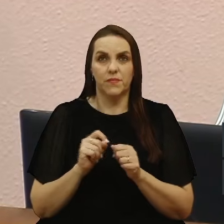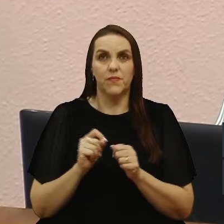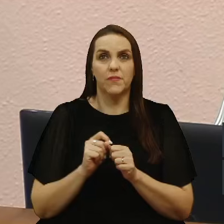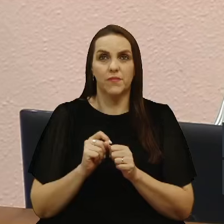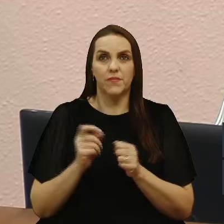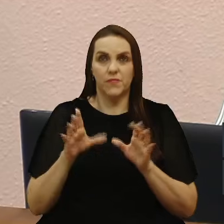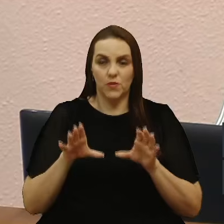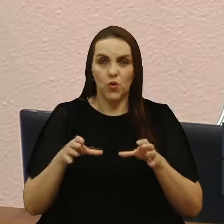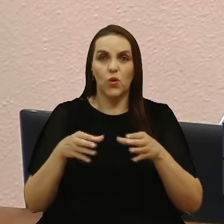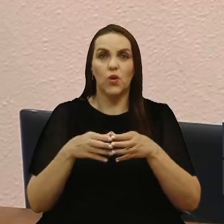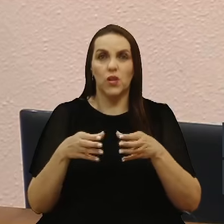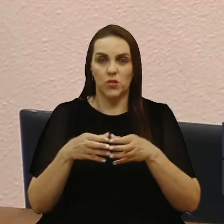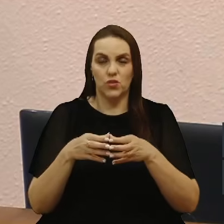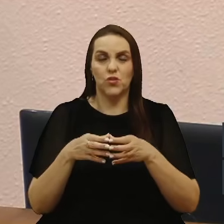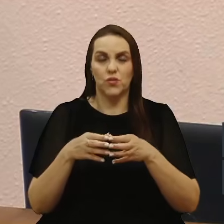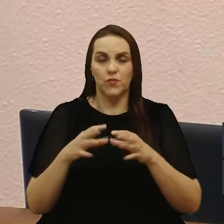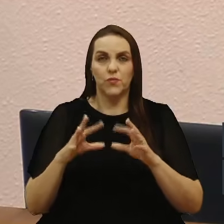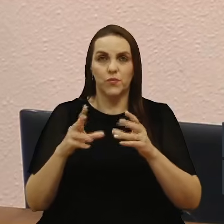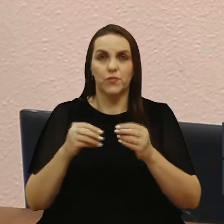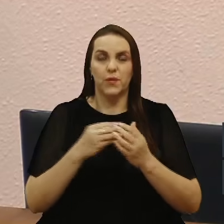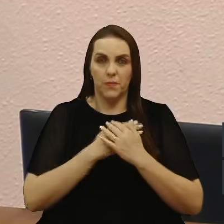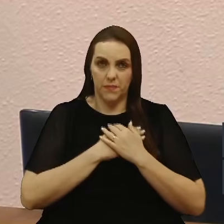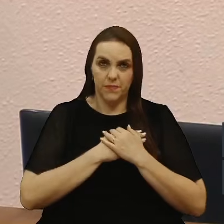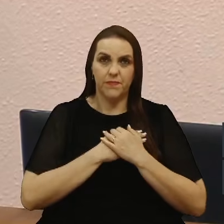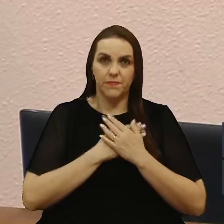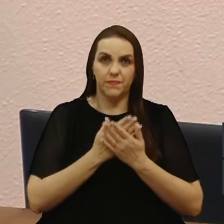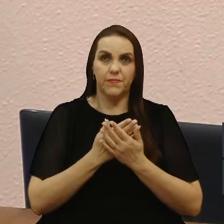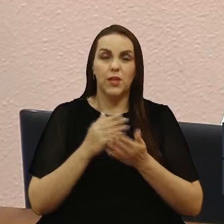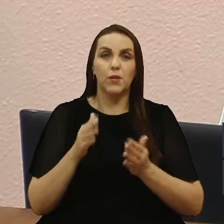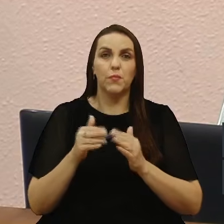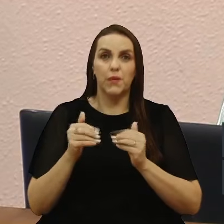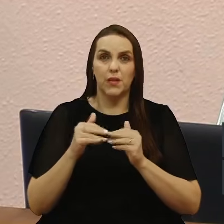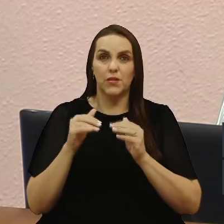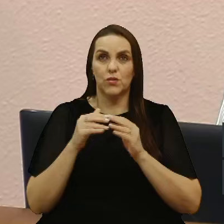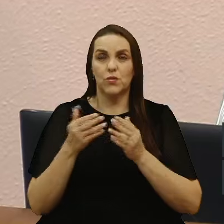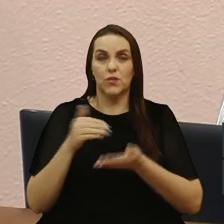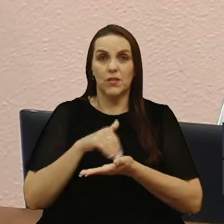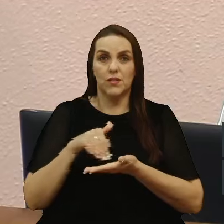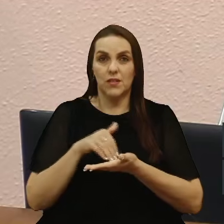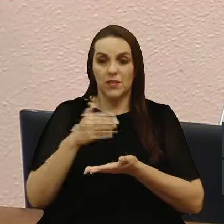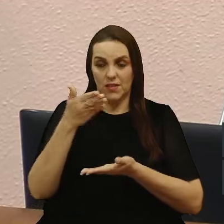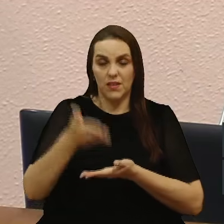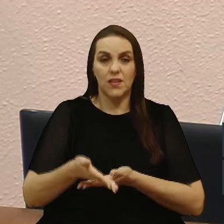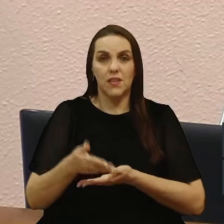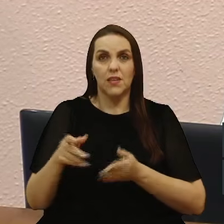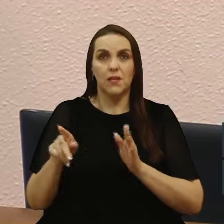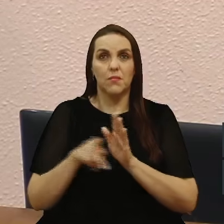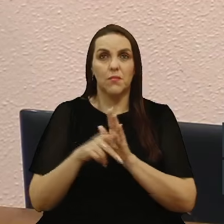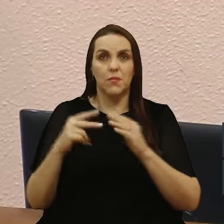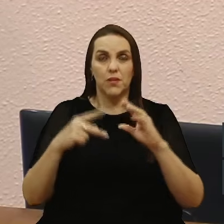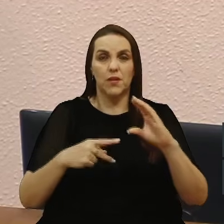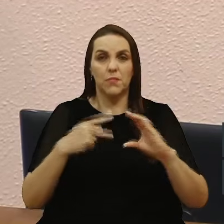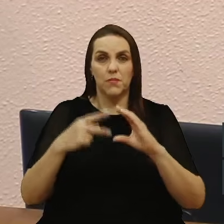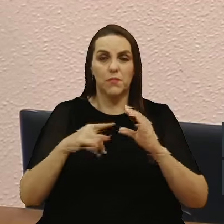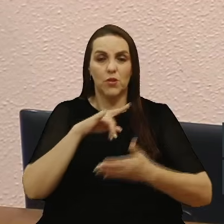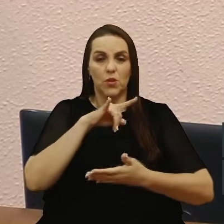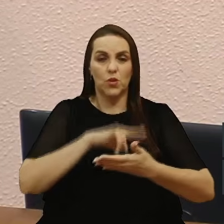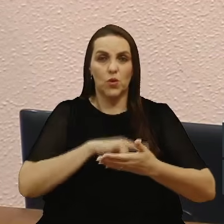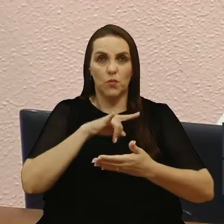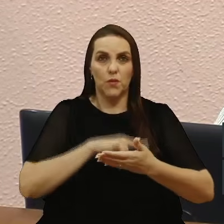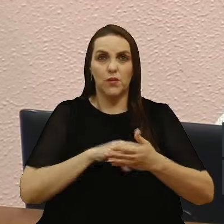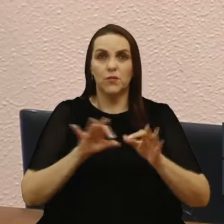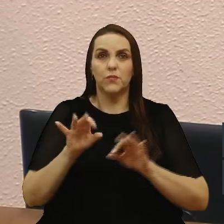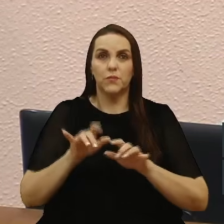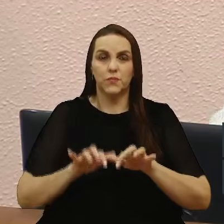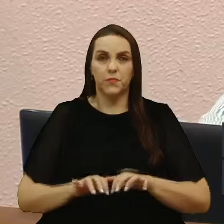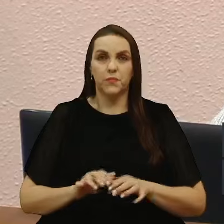voto coletivo de pesar. Solicito à Secretaria da Casa que providencie esse documento. Retorno